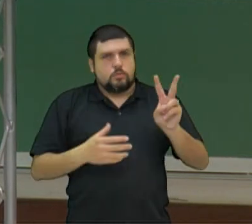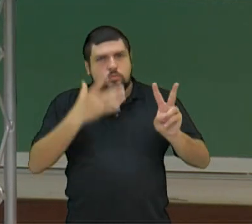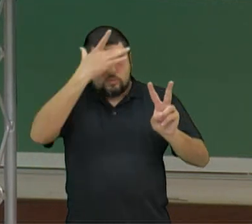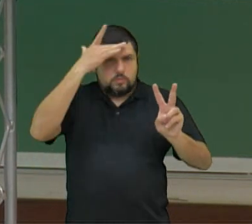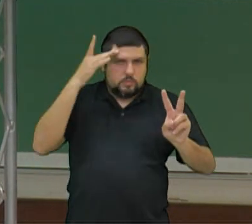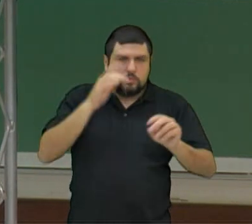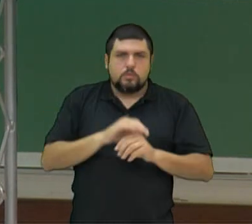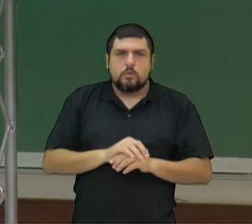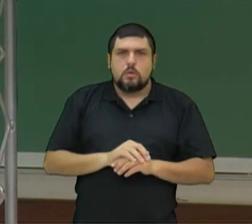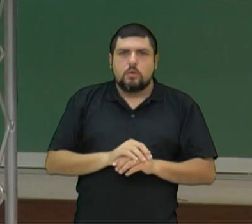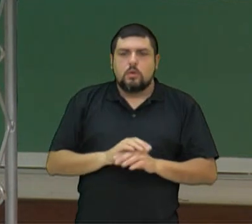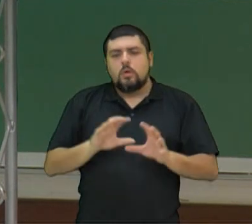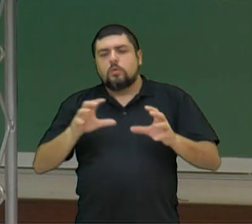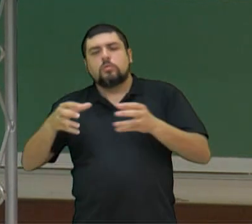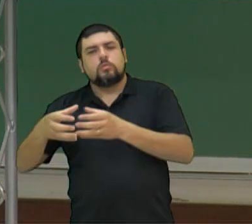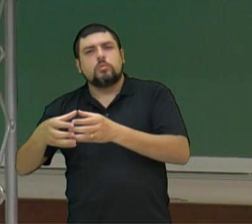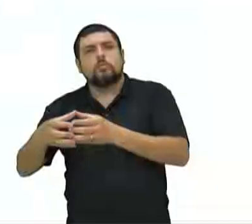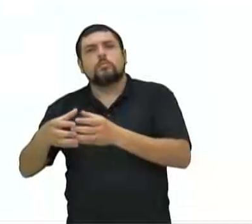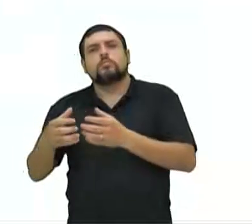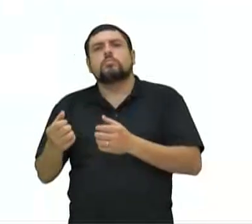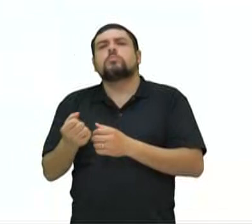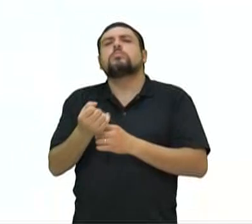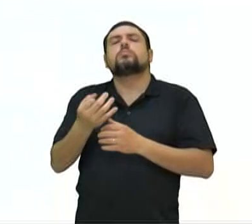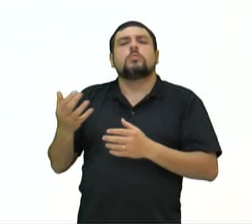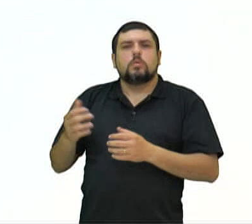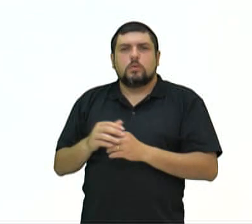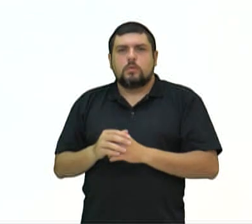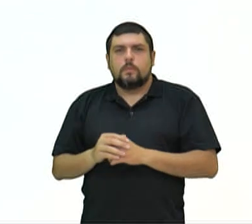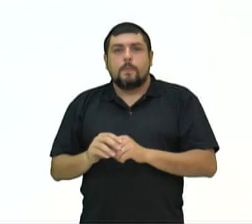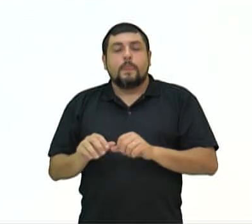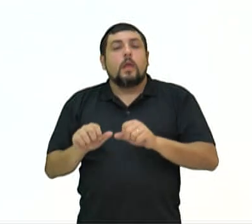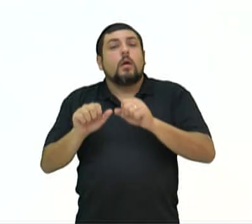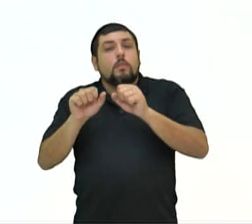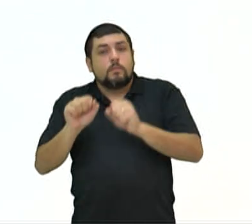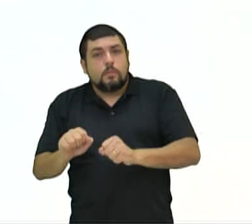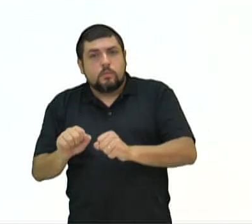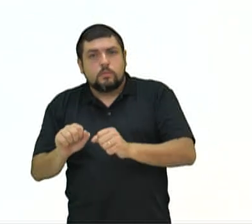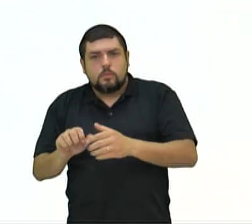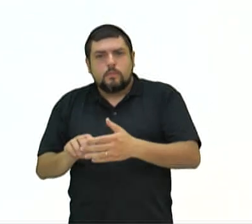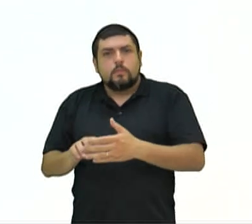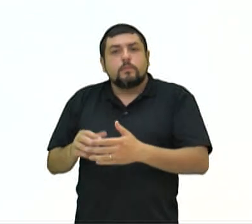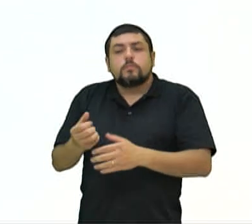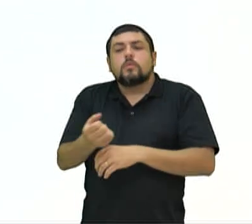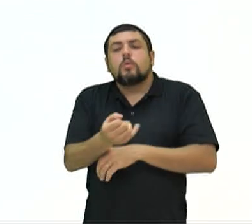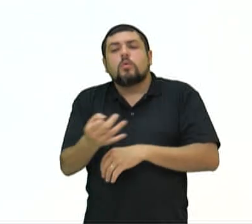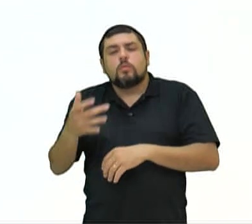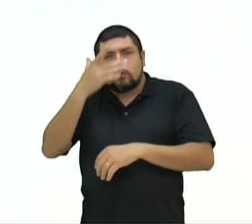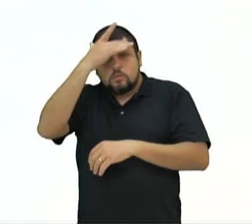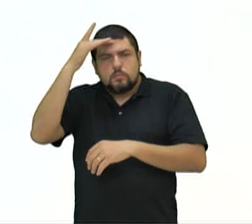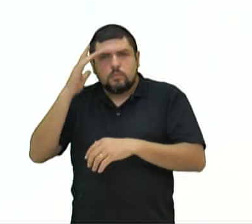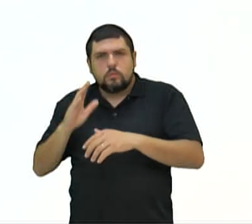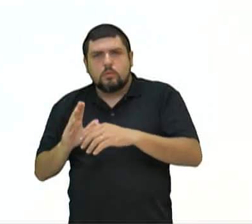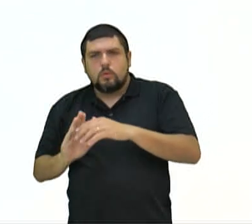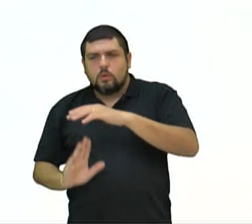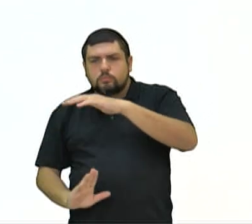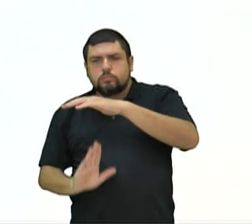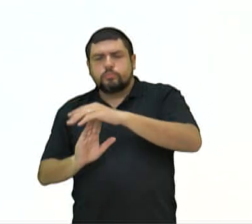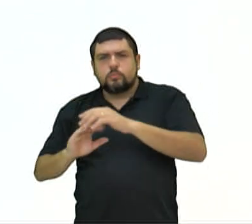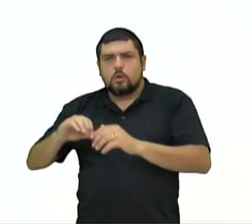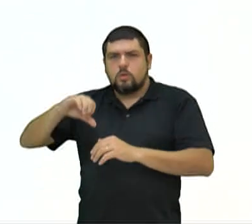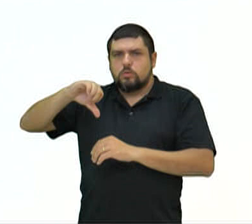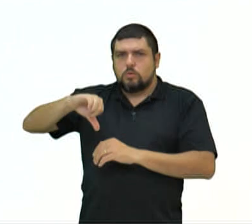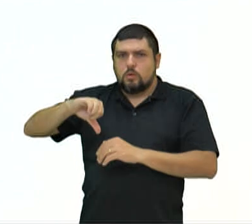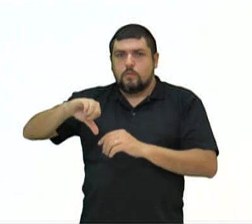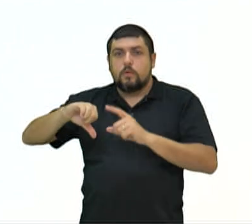por equipes. Cada equipe pode inscrever até 9 atletas, mas apenas